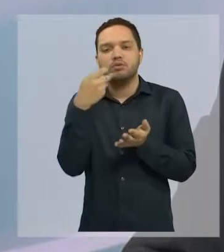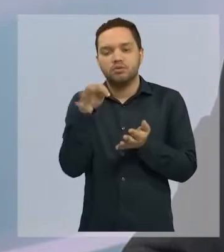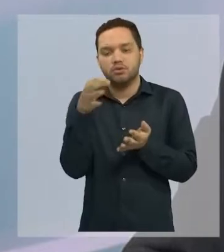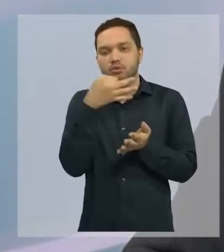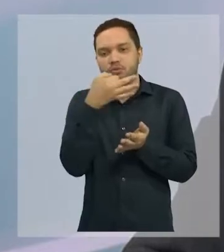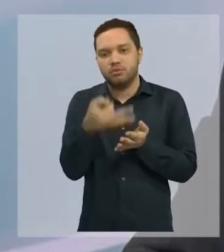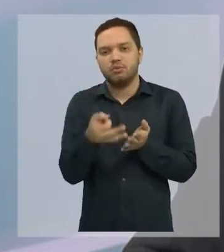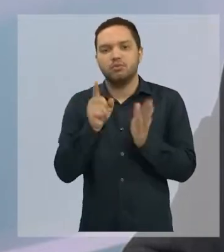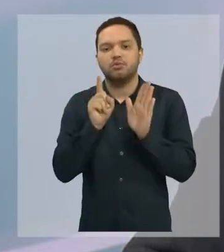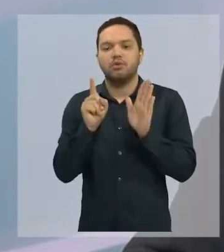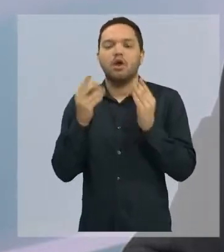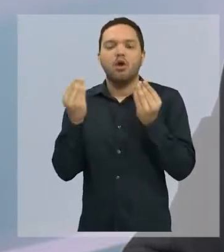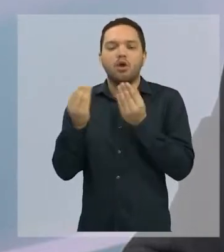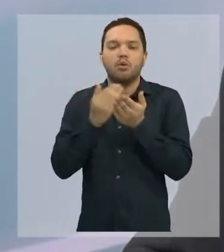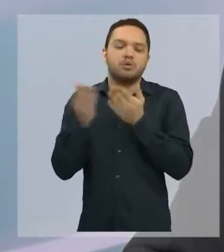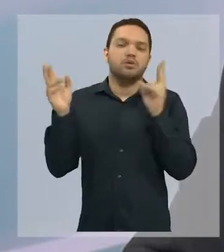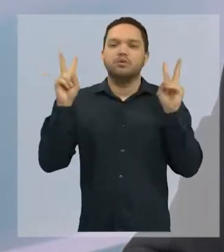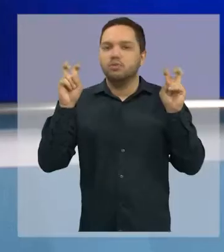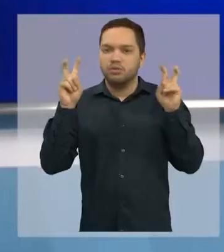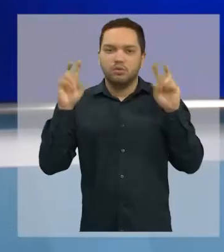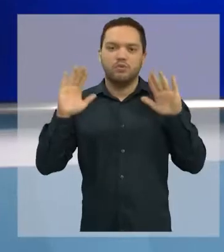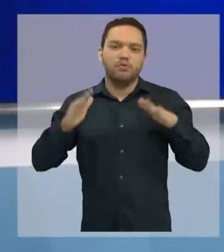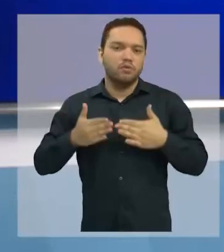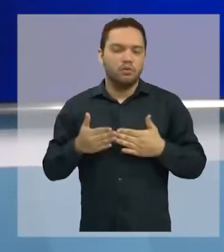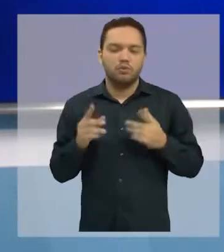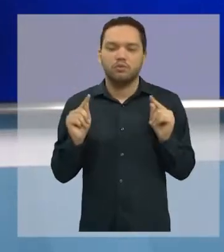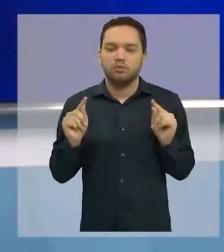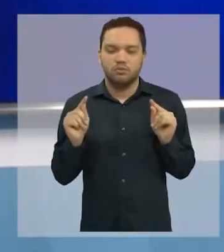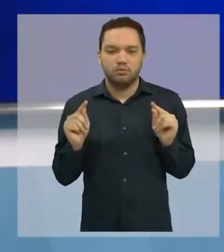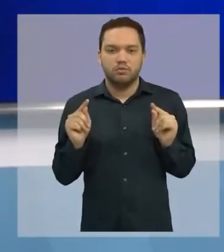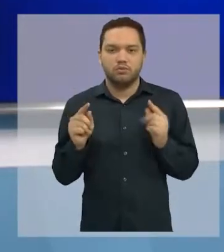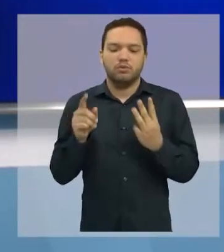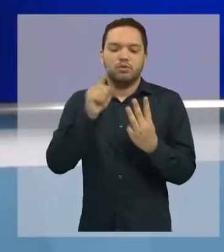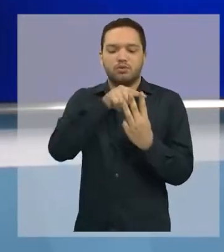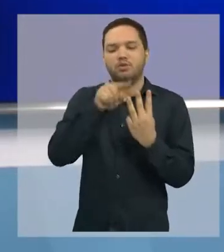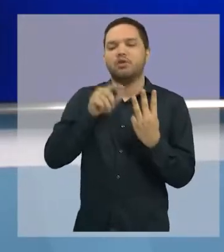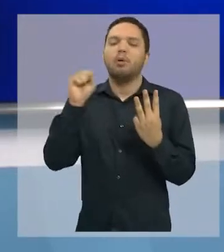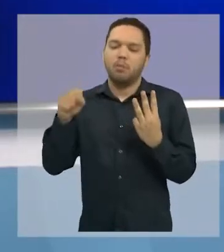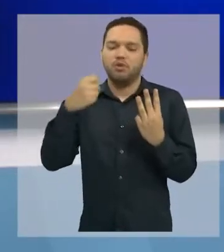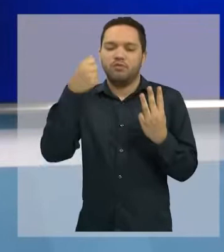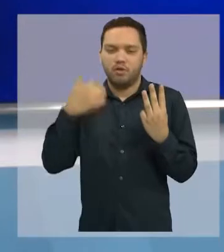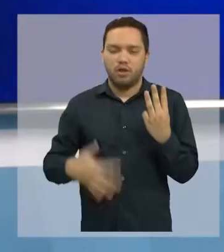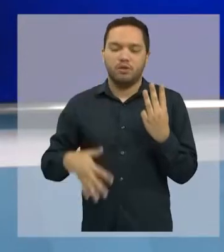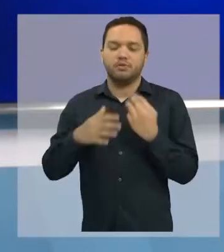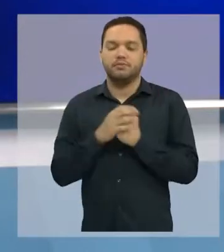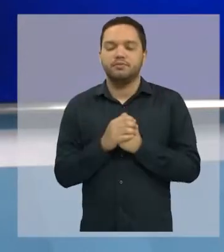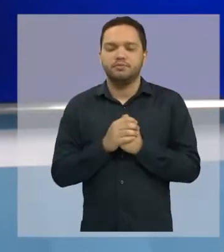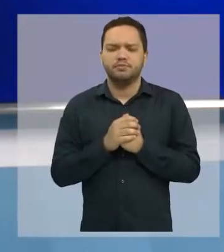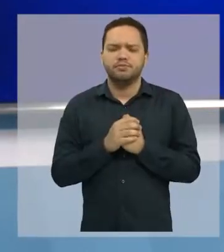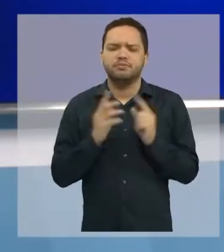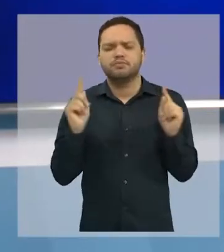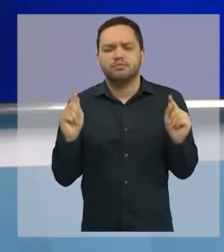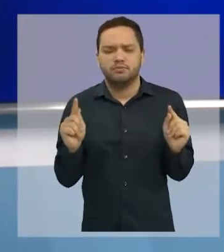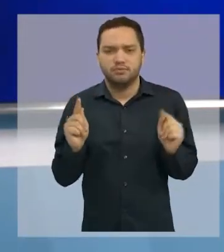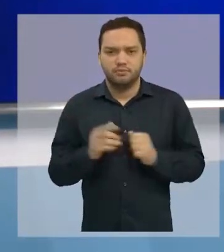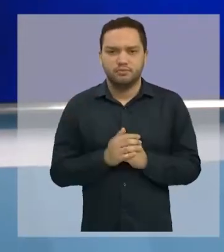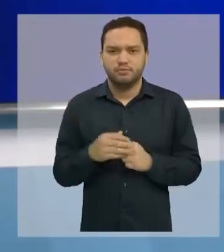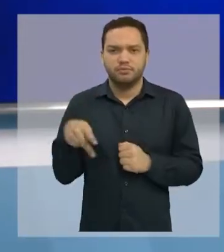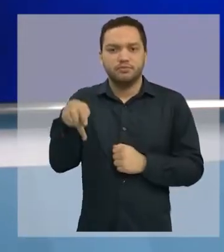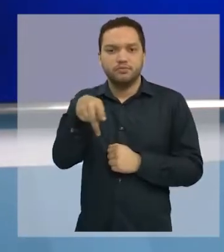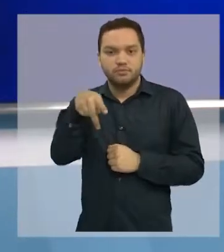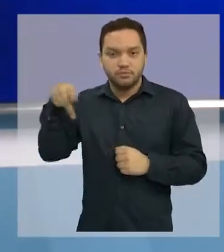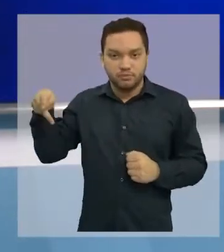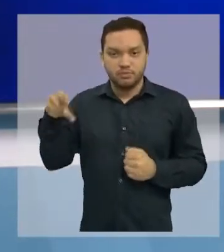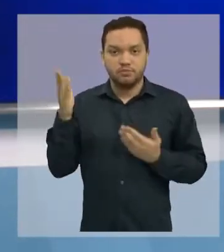participação. Eu vou colocar na seguinte perspectiva, depois dos dois, professor Rui e professor Maia, que é o seguinte: